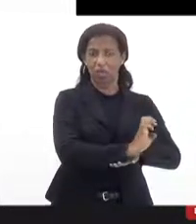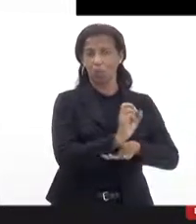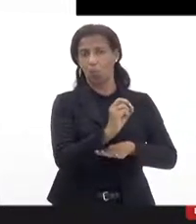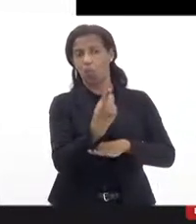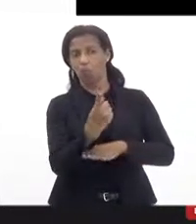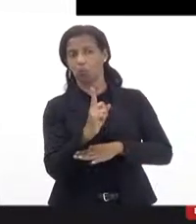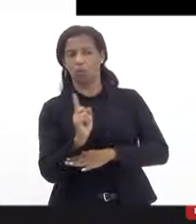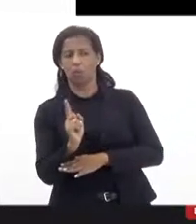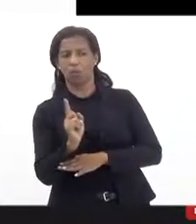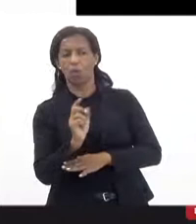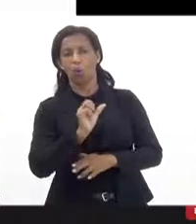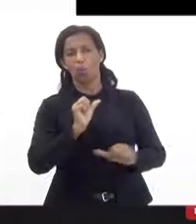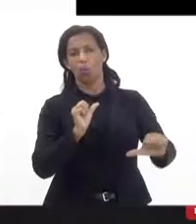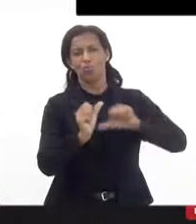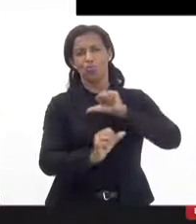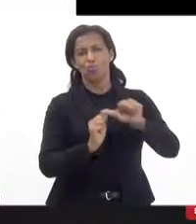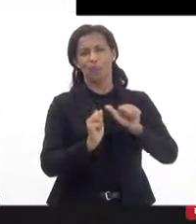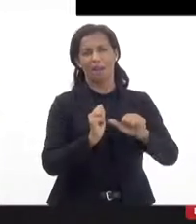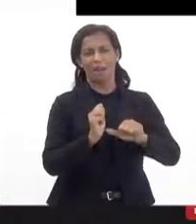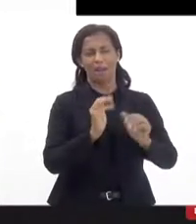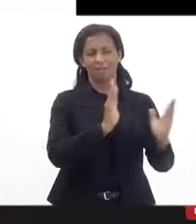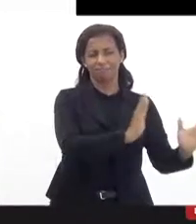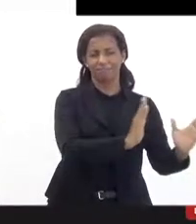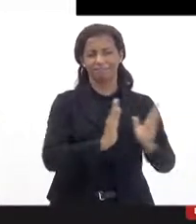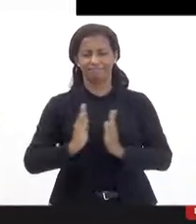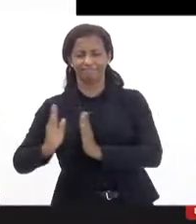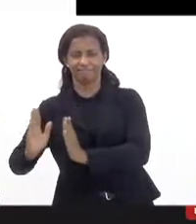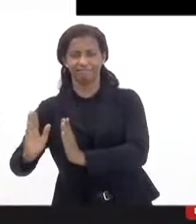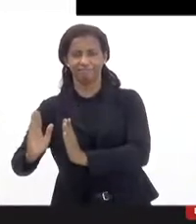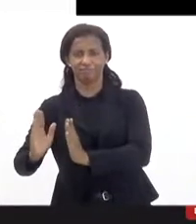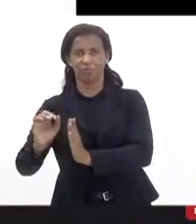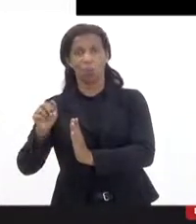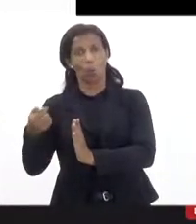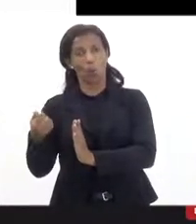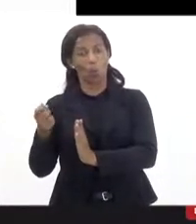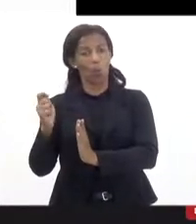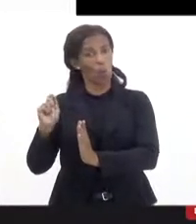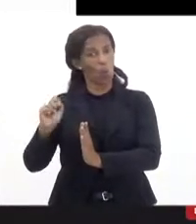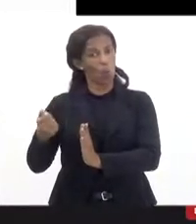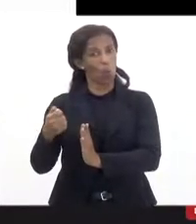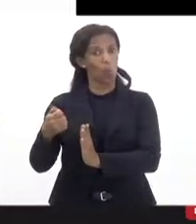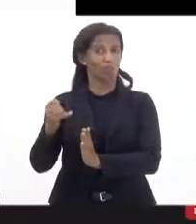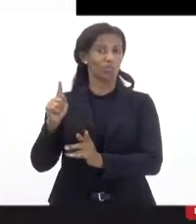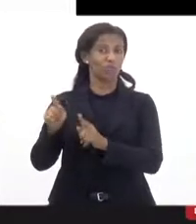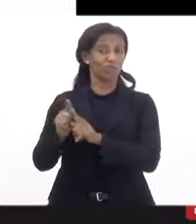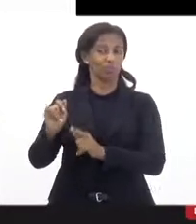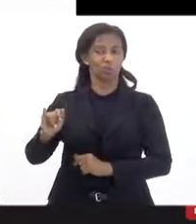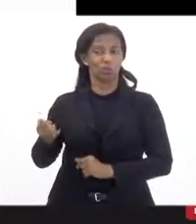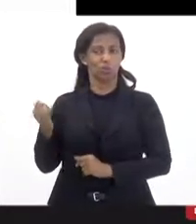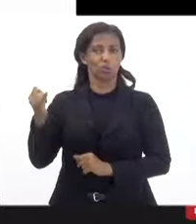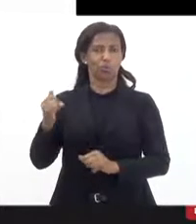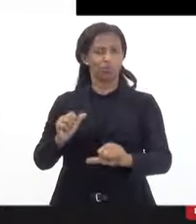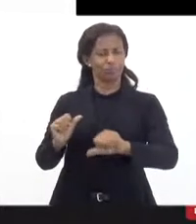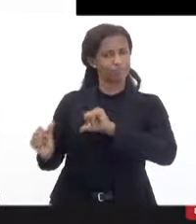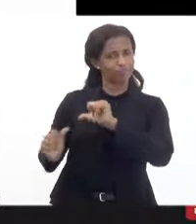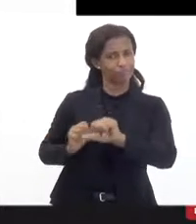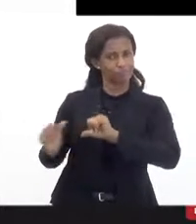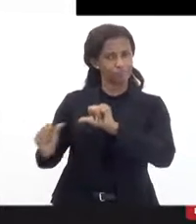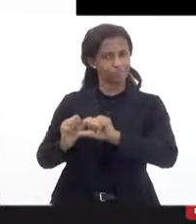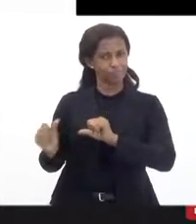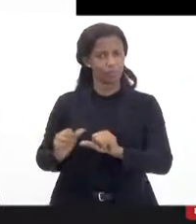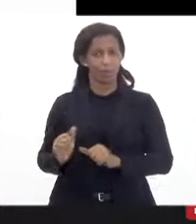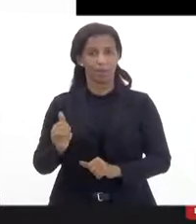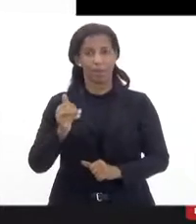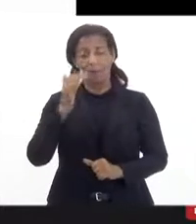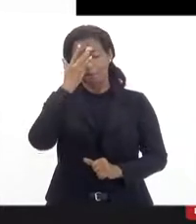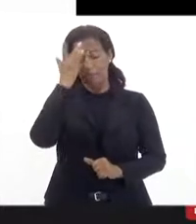por exemplo, o prazo ou o valor que ela vai emprestar, ou isso pode interferir na taxa de juros. Um fornecedor, né, que